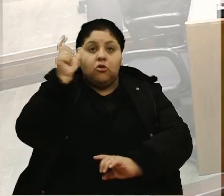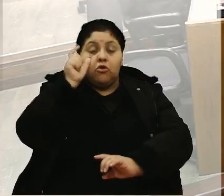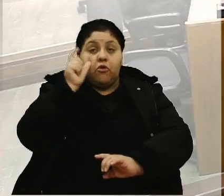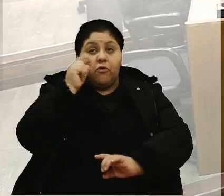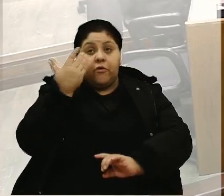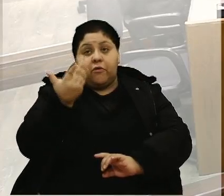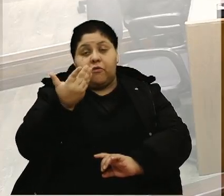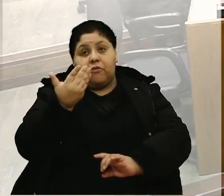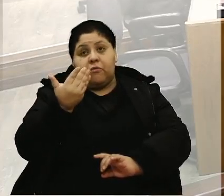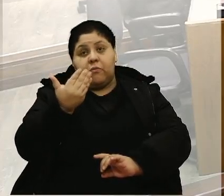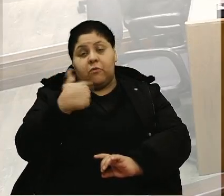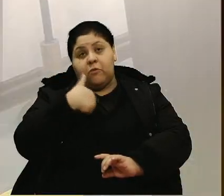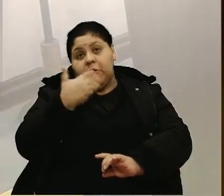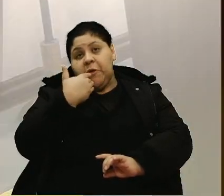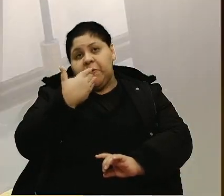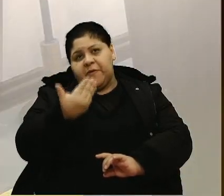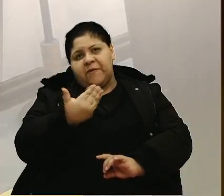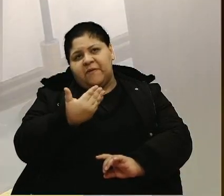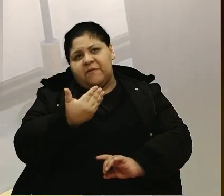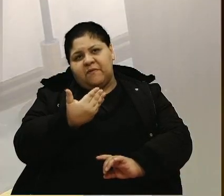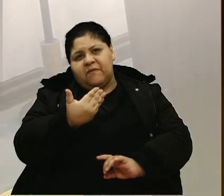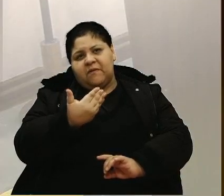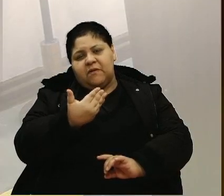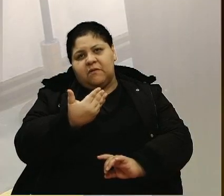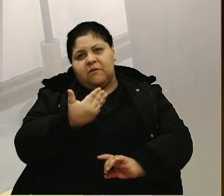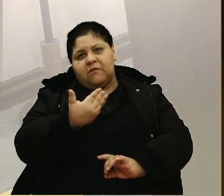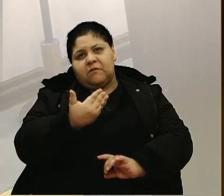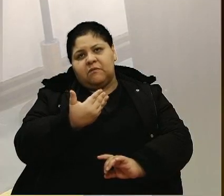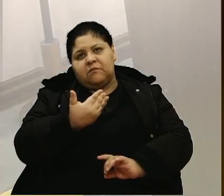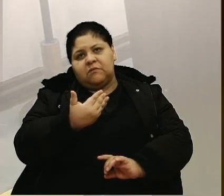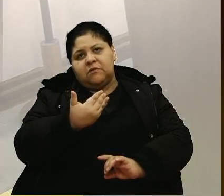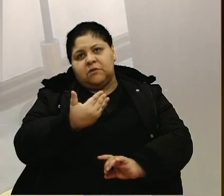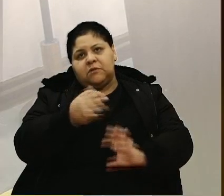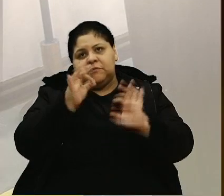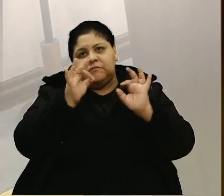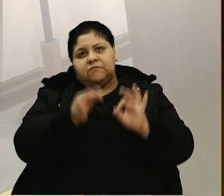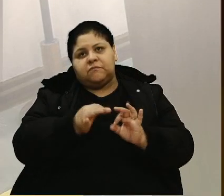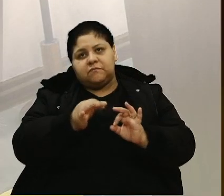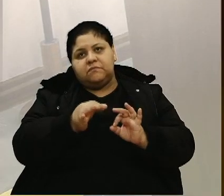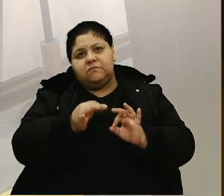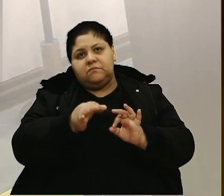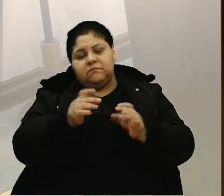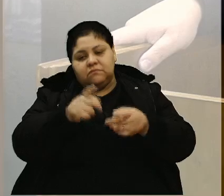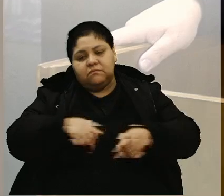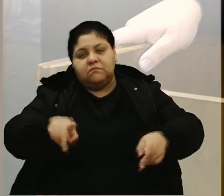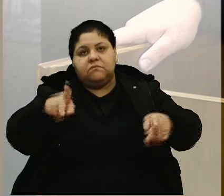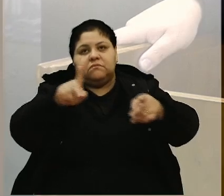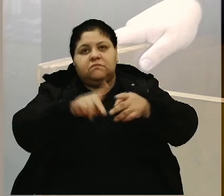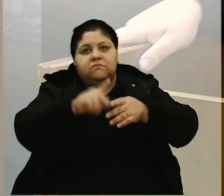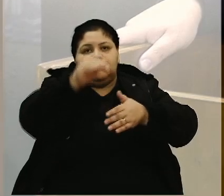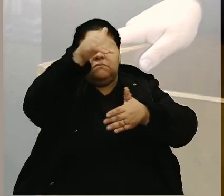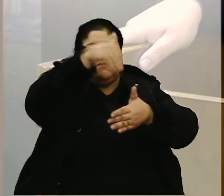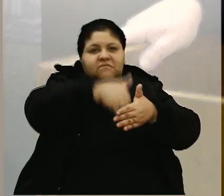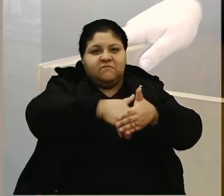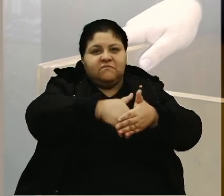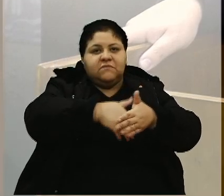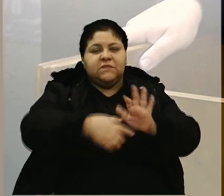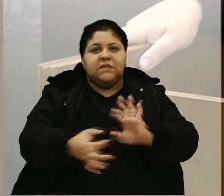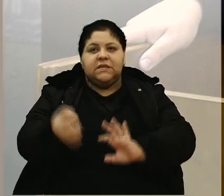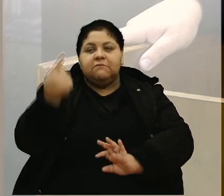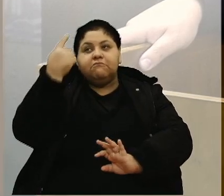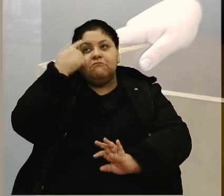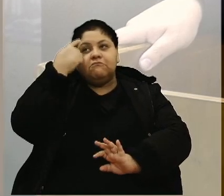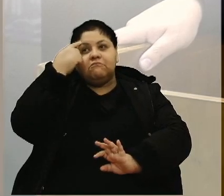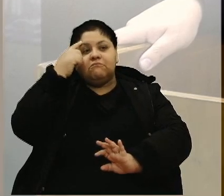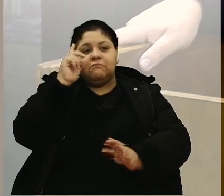o meu apelo, e talvez seja até uma utopia, seja justamente isso, que a população, o eleitor, ele tem essa reflexão